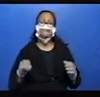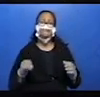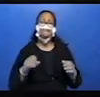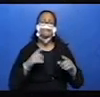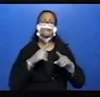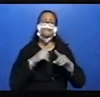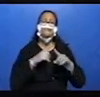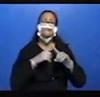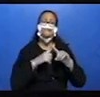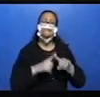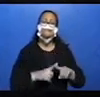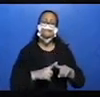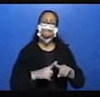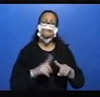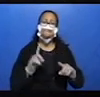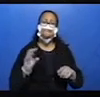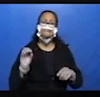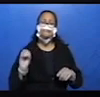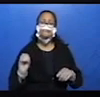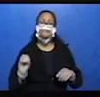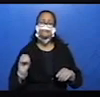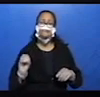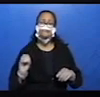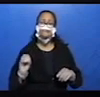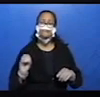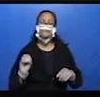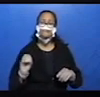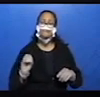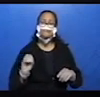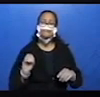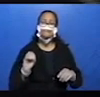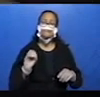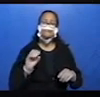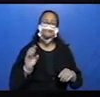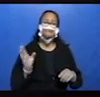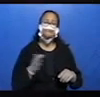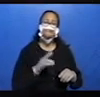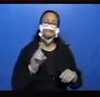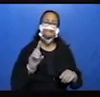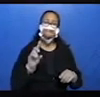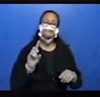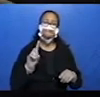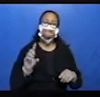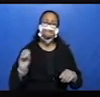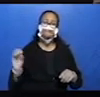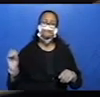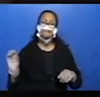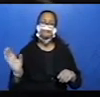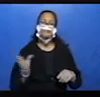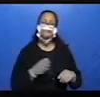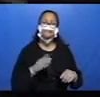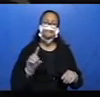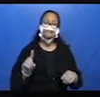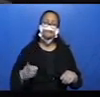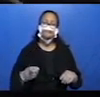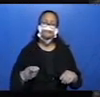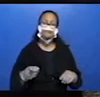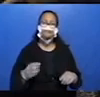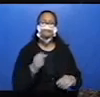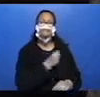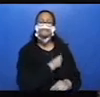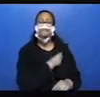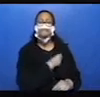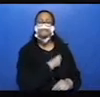mil, qual o último algarismo de cada produto? Quando eu multiplico por 10, 100 mil, que número que fica